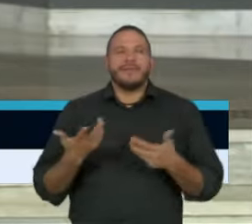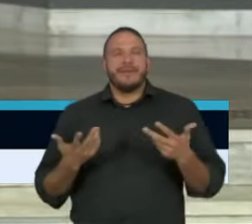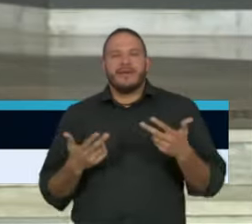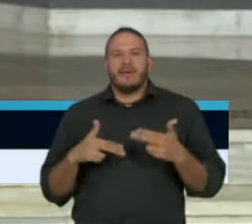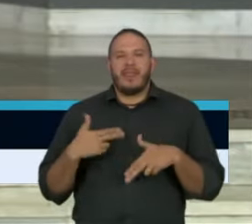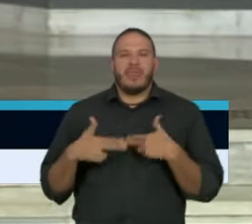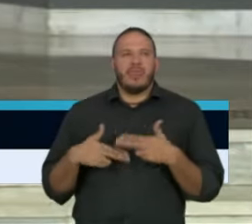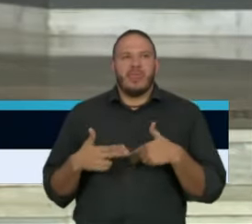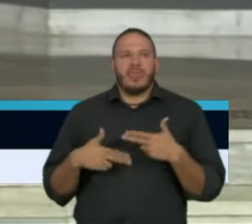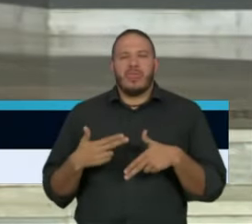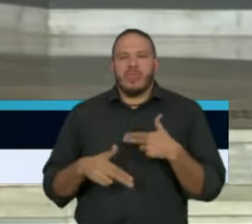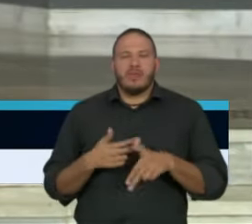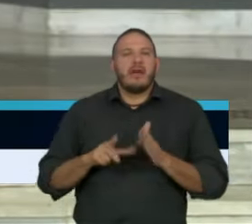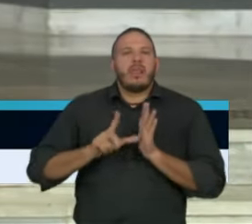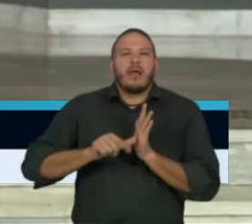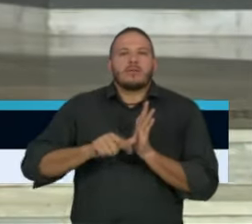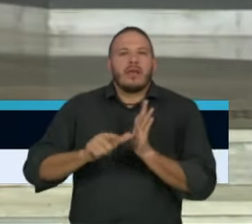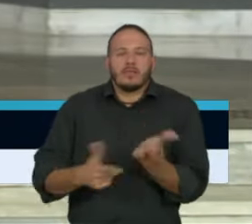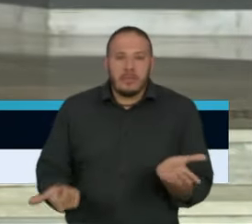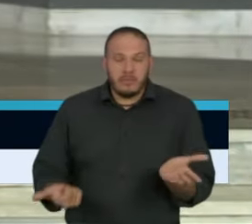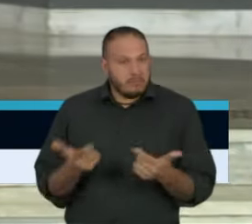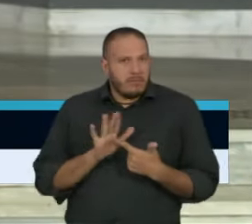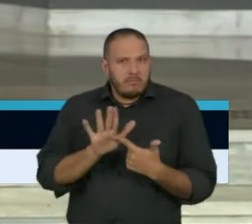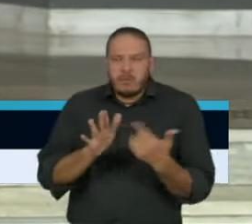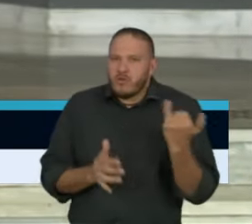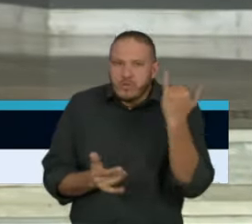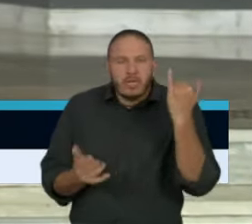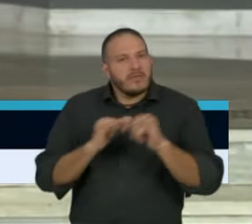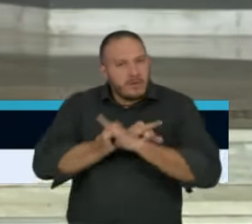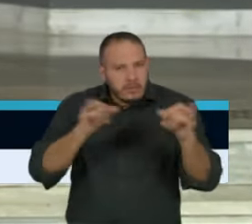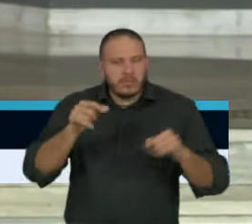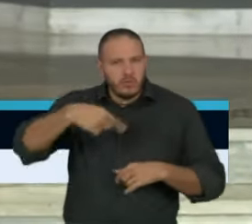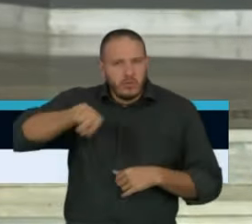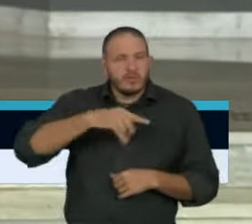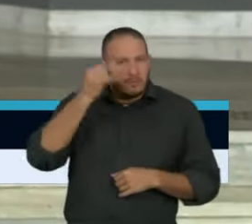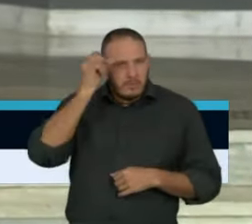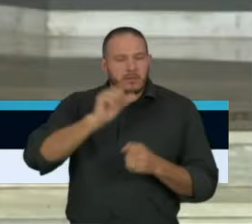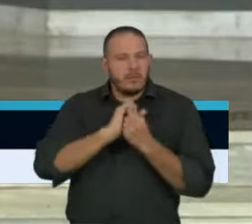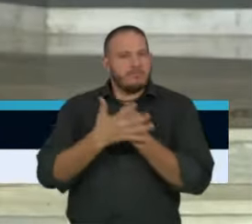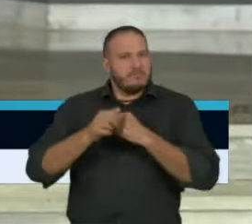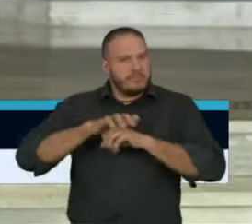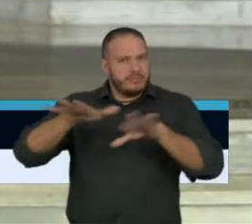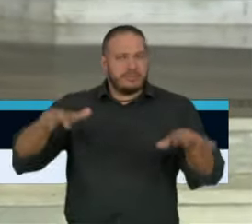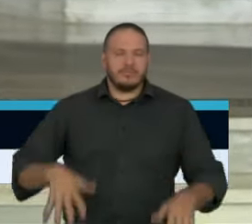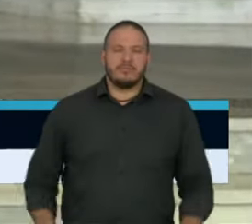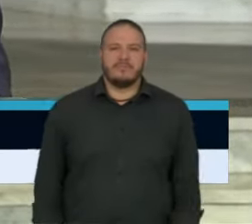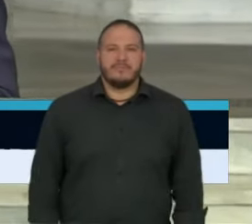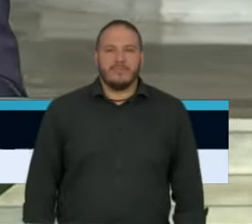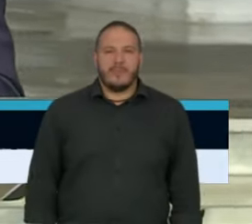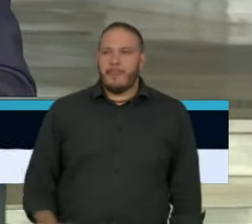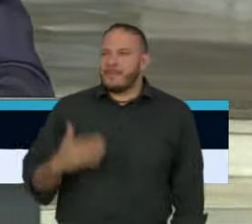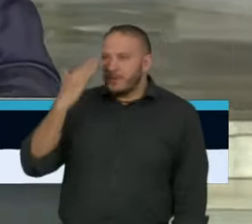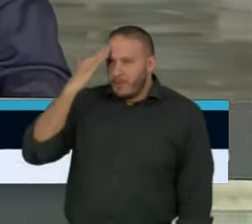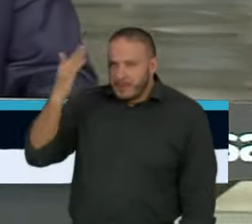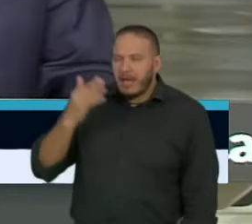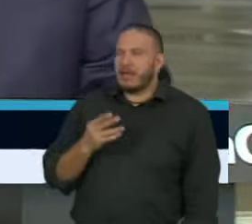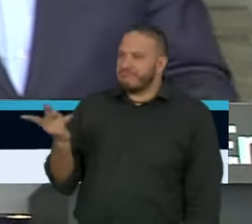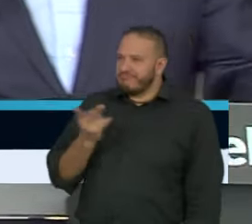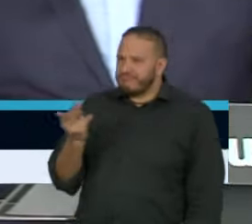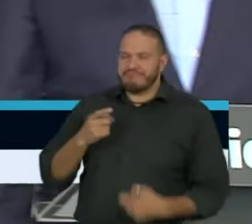ou seja, atrasando uma parte importantíssima do combate à epidemia. Obrigado, doutor Dimas, obrigado,